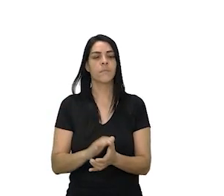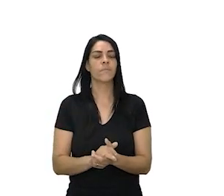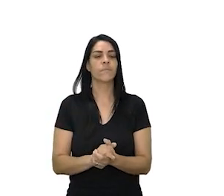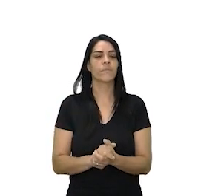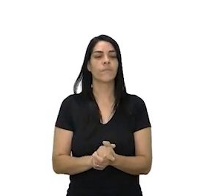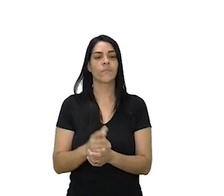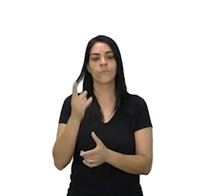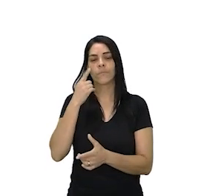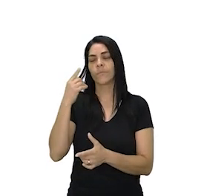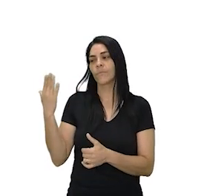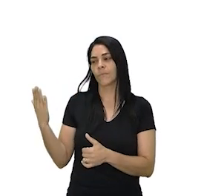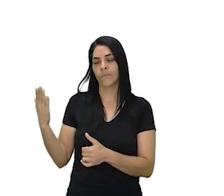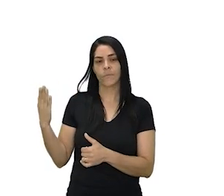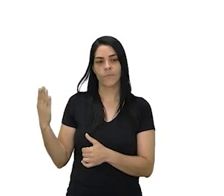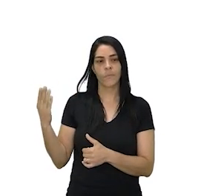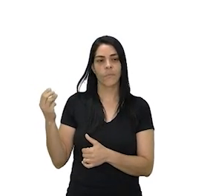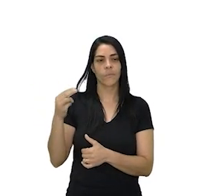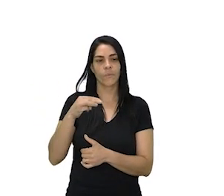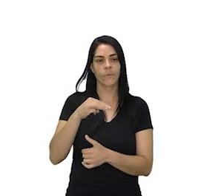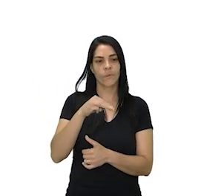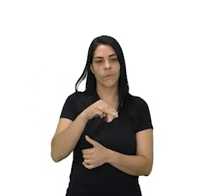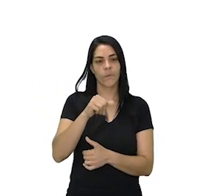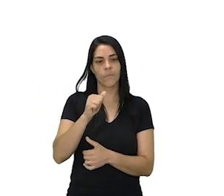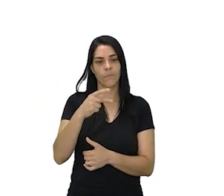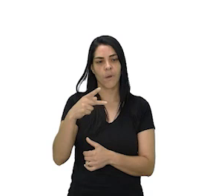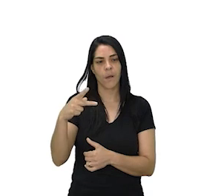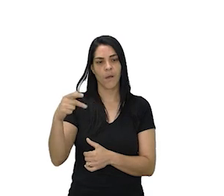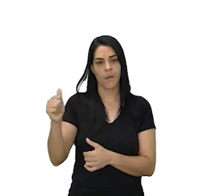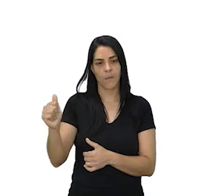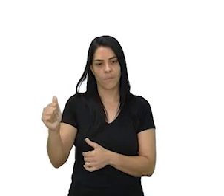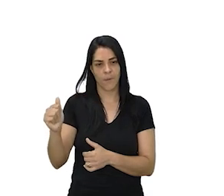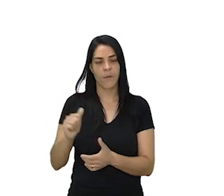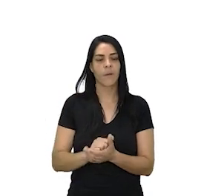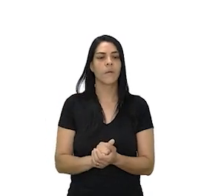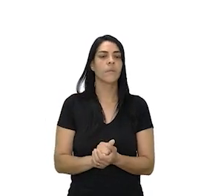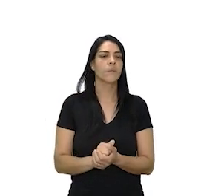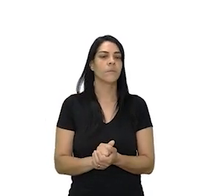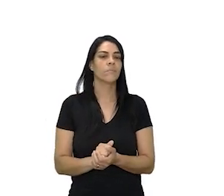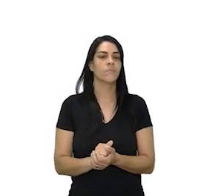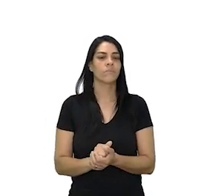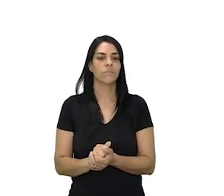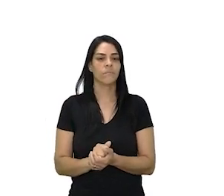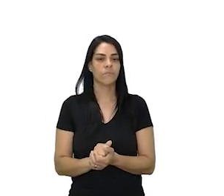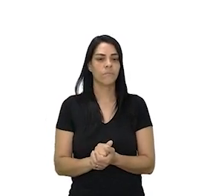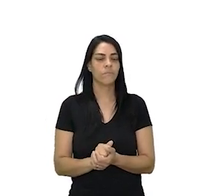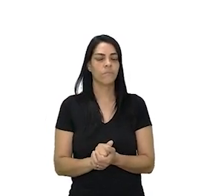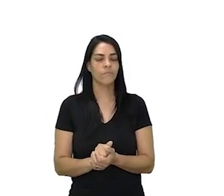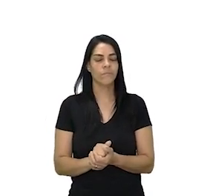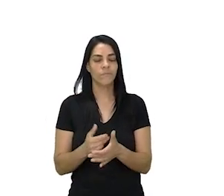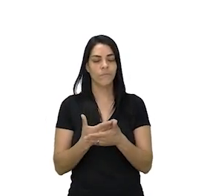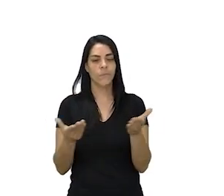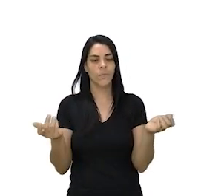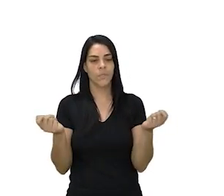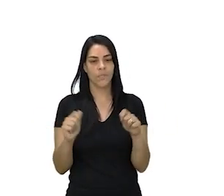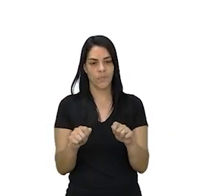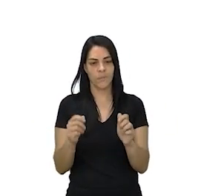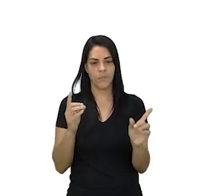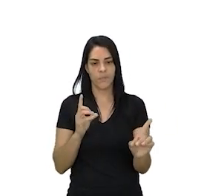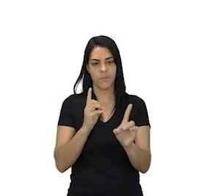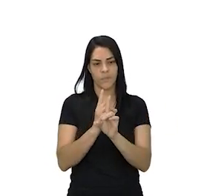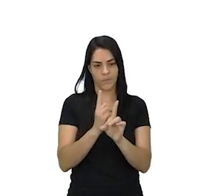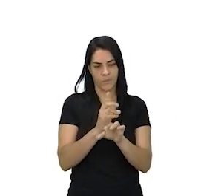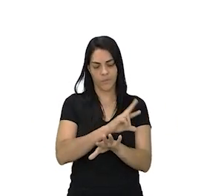Esse mapa não é do zoológico, ele é um mapa de um mini zoo, no fundo, que a gente pode encontrar